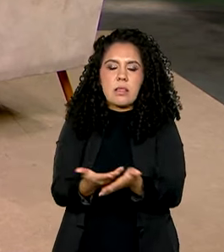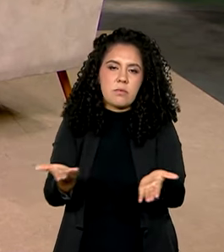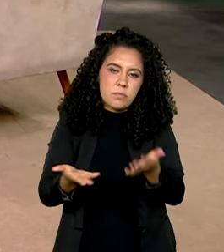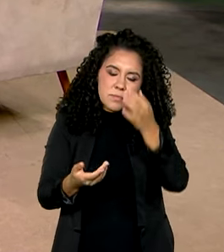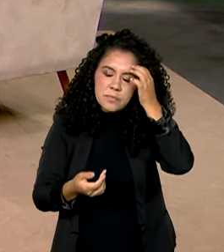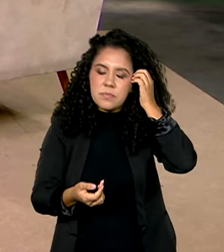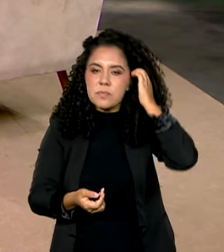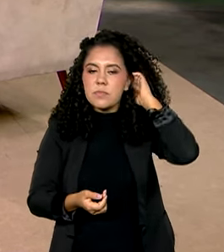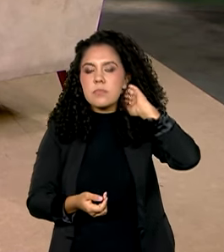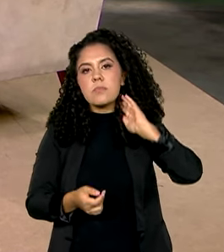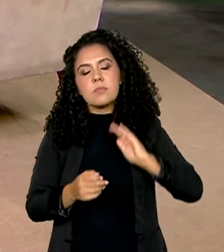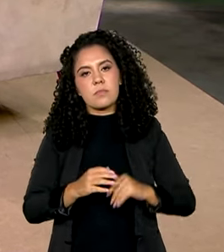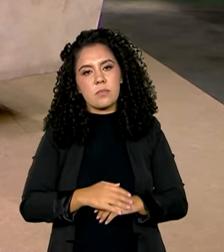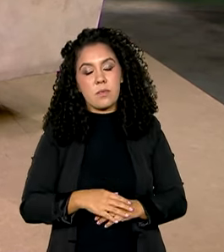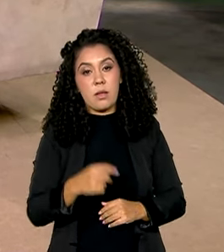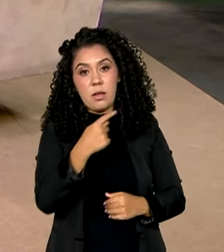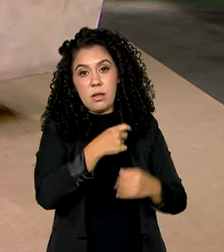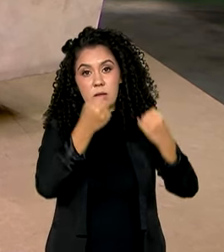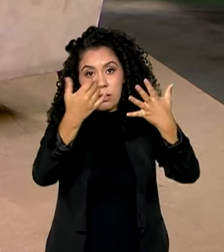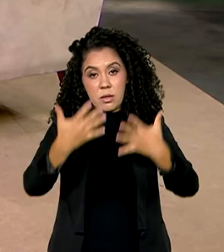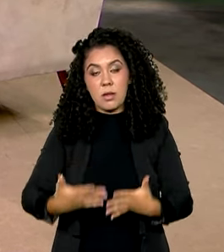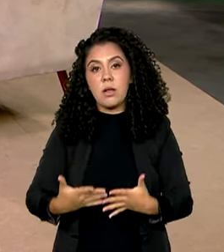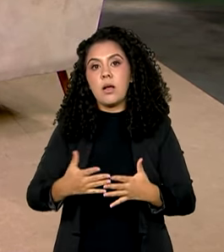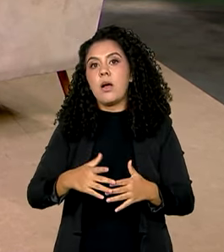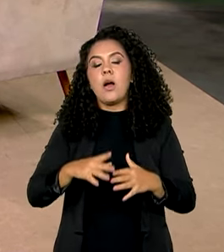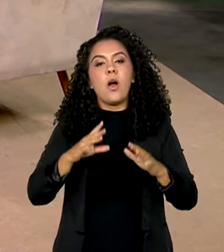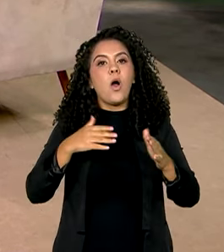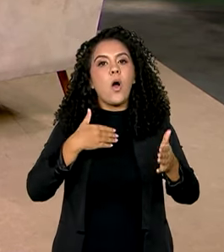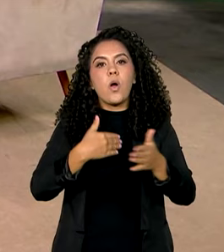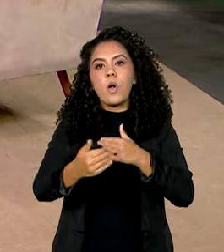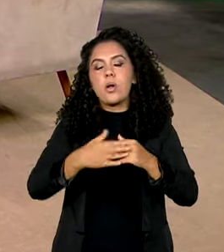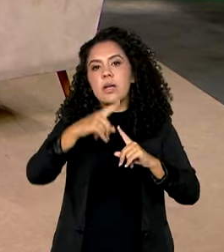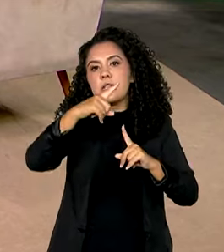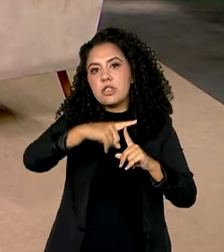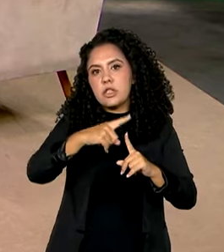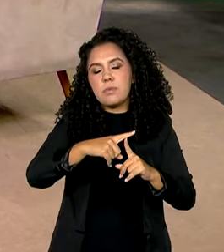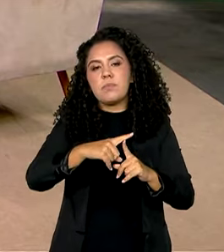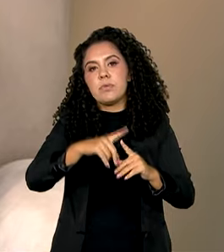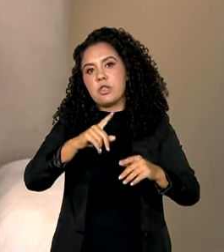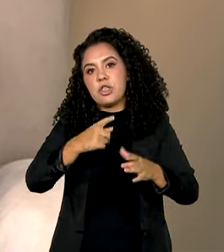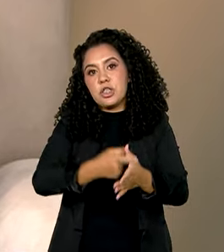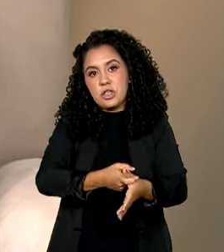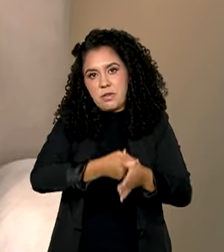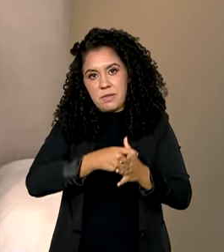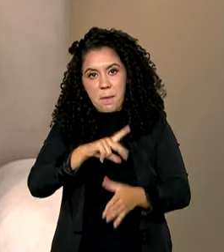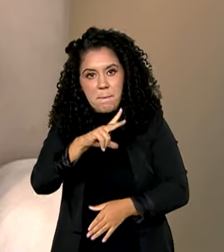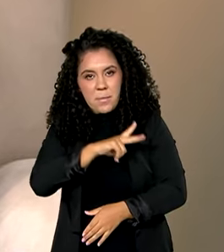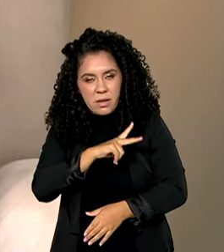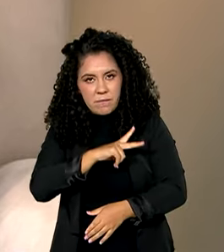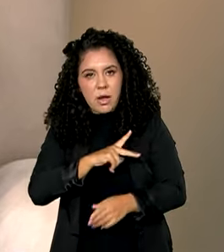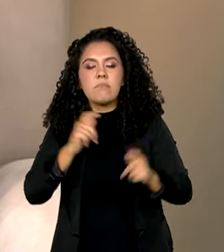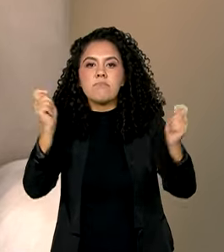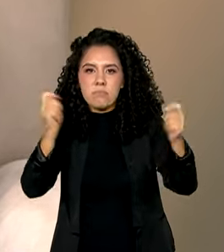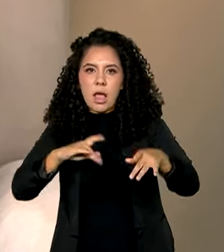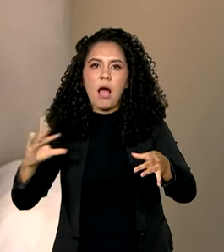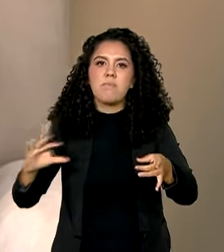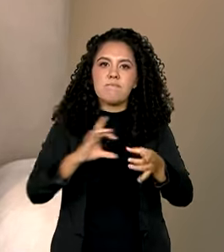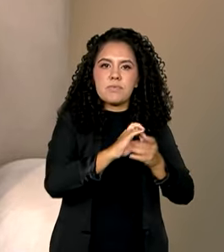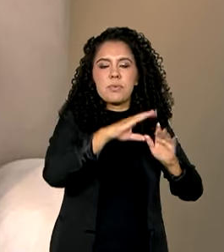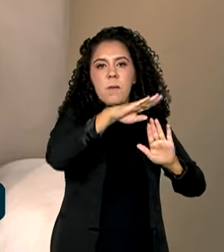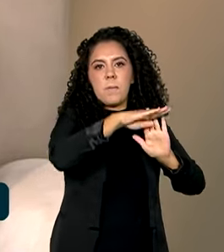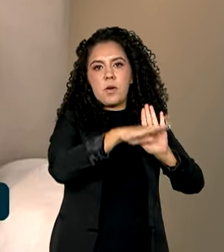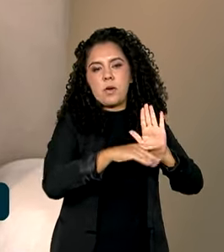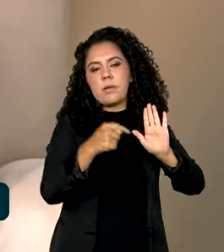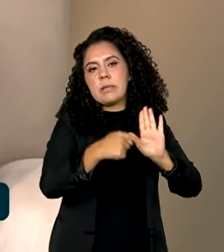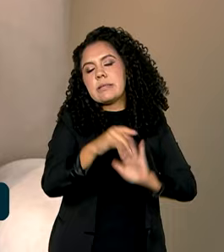Claro. Todas as dívidas privadas podem ser renegociadas no programa Desenrola. Então, o que o devedor vai encontrar lá na plataforma?